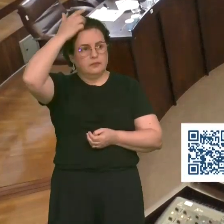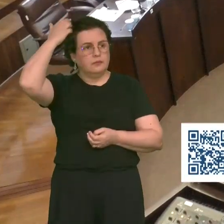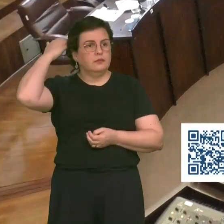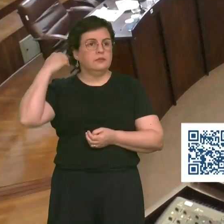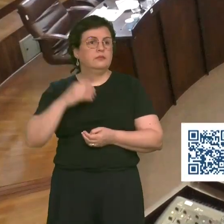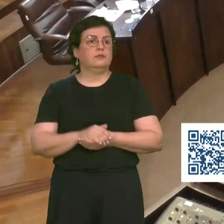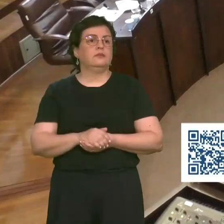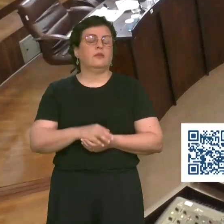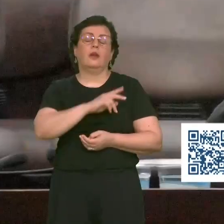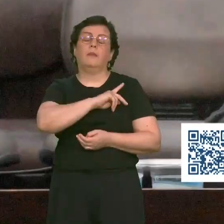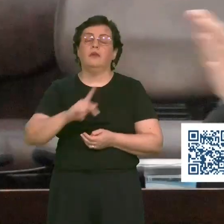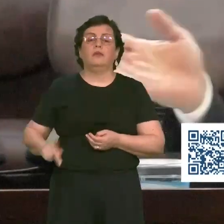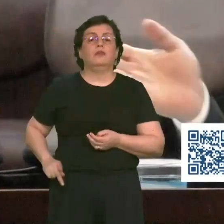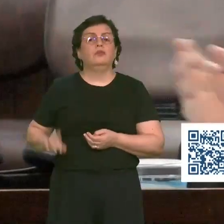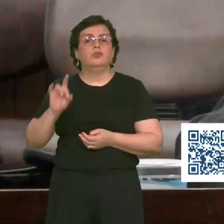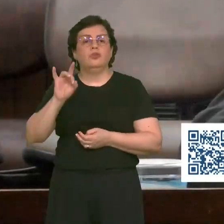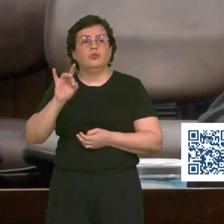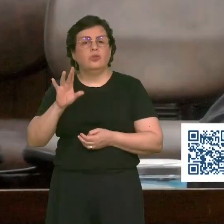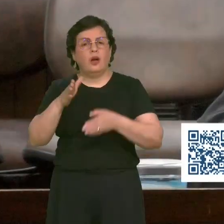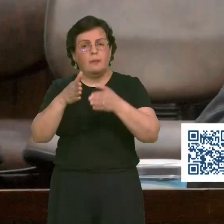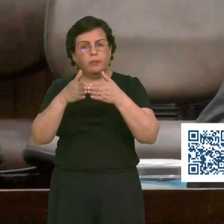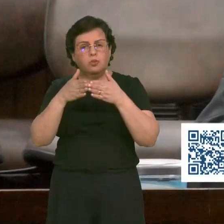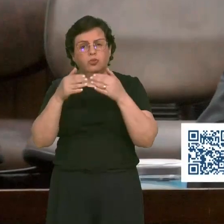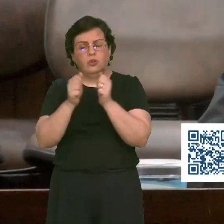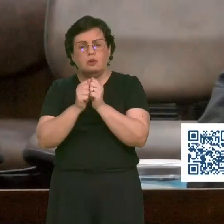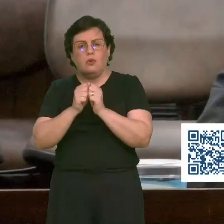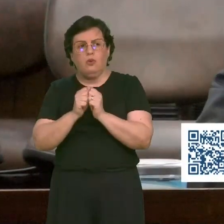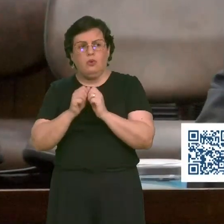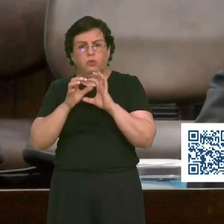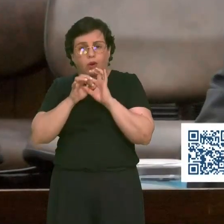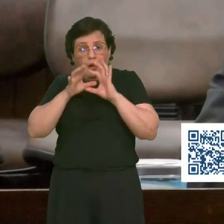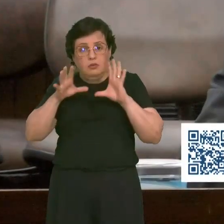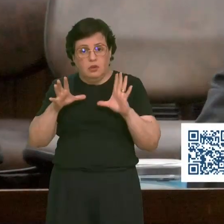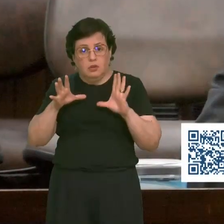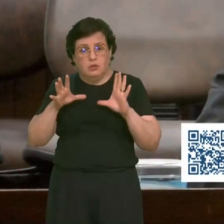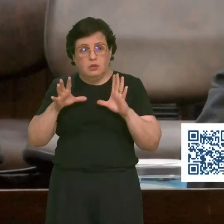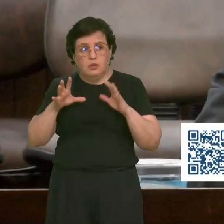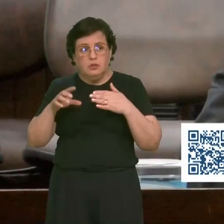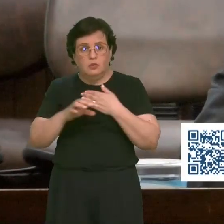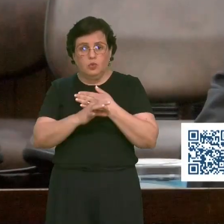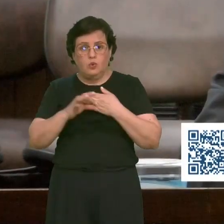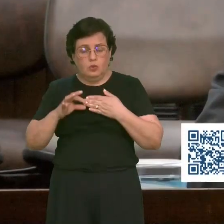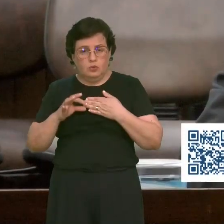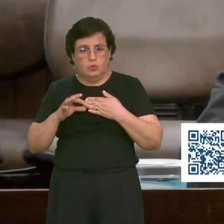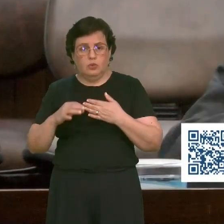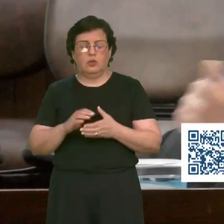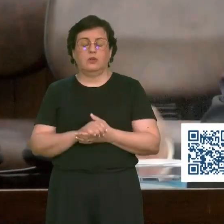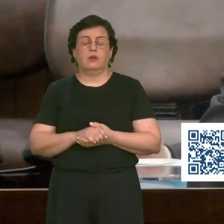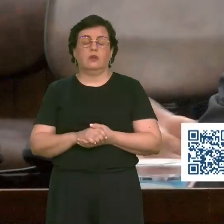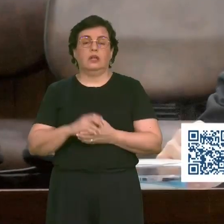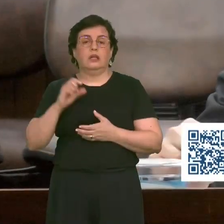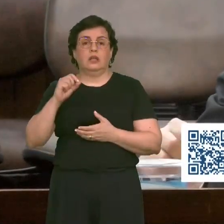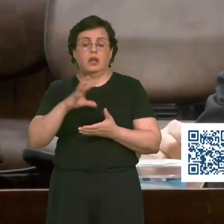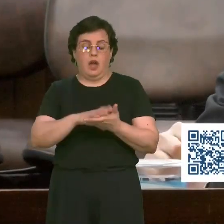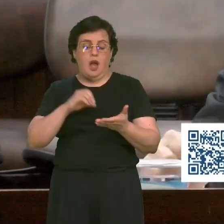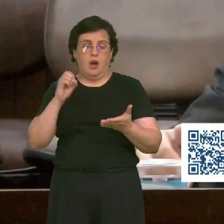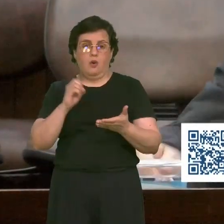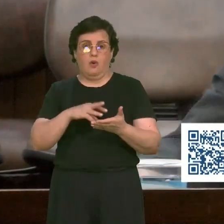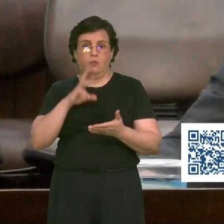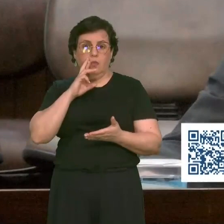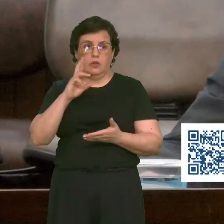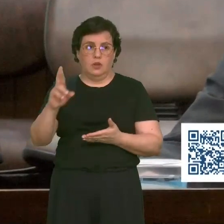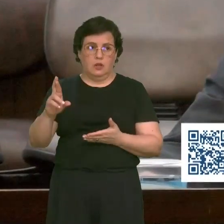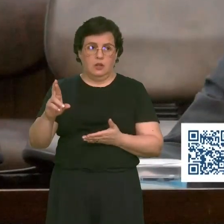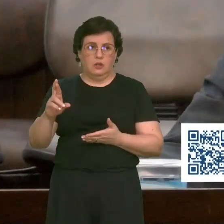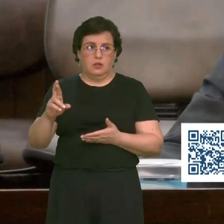senhor presidente somente solicitar com autorização do autor é que a cópia do da